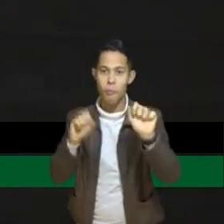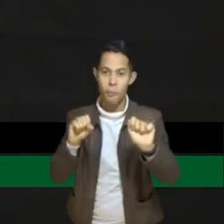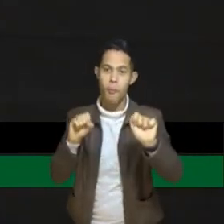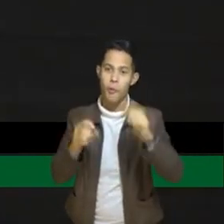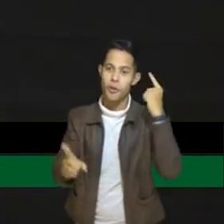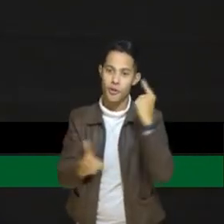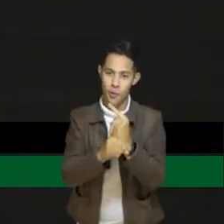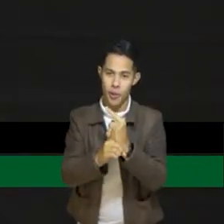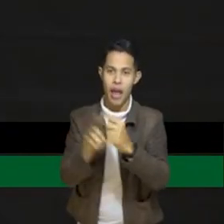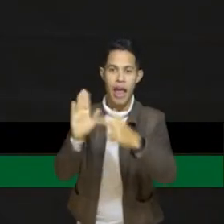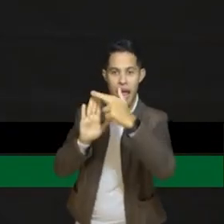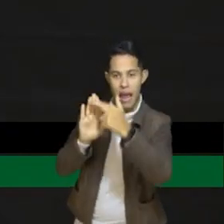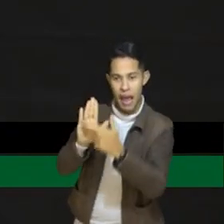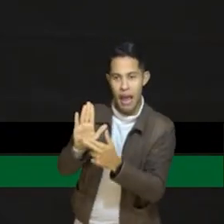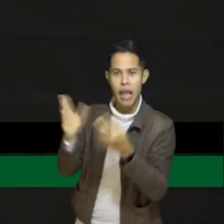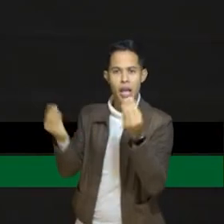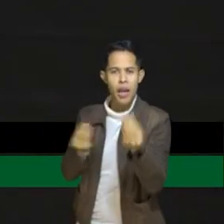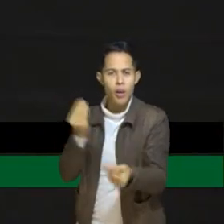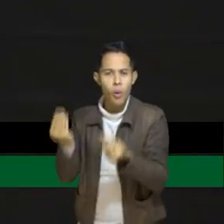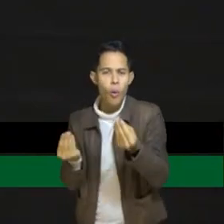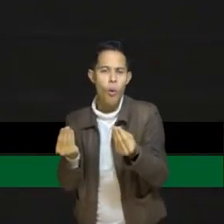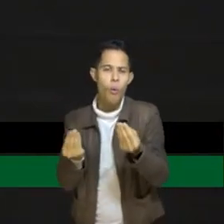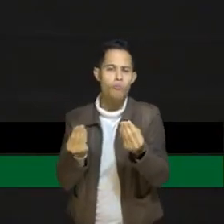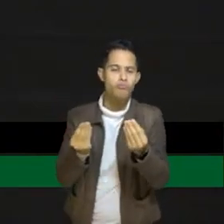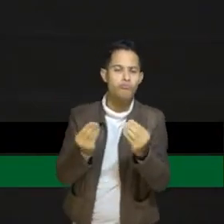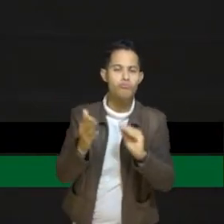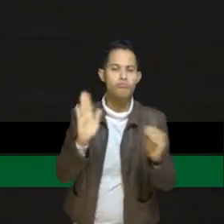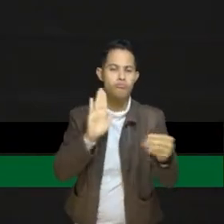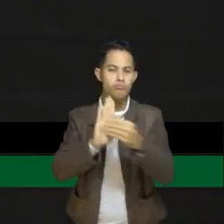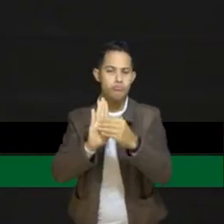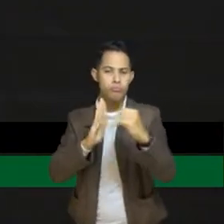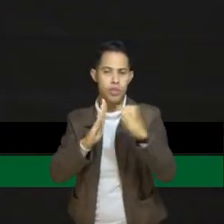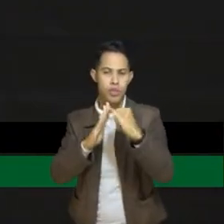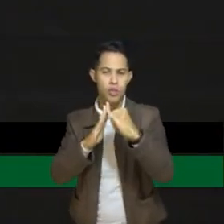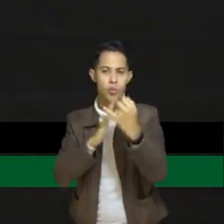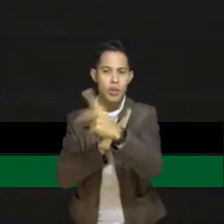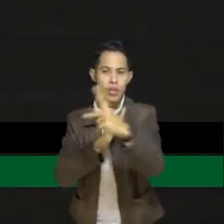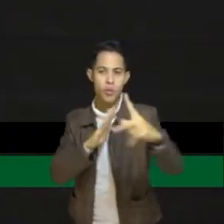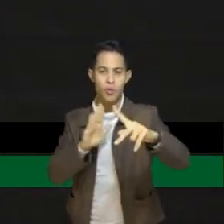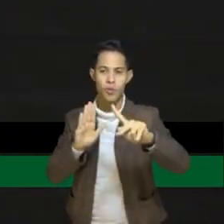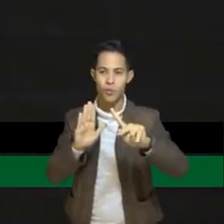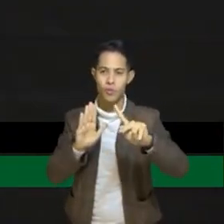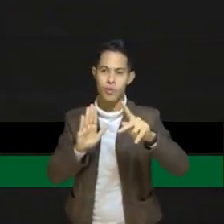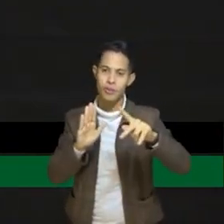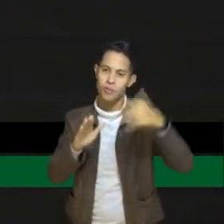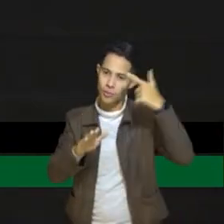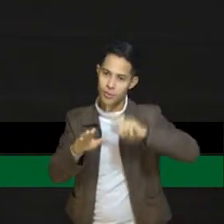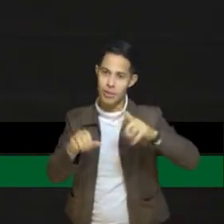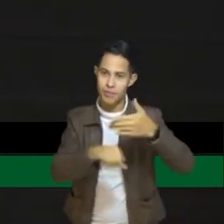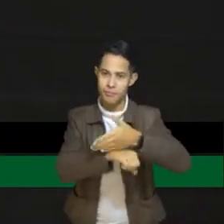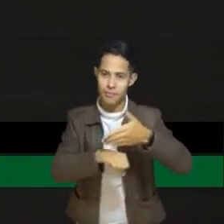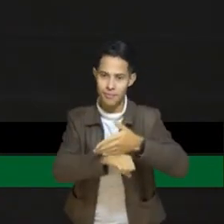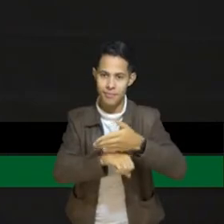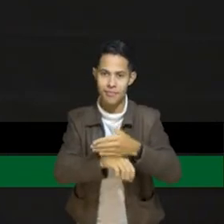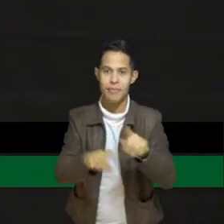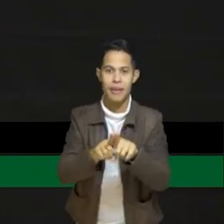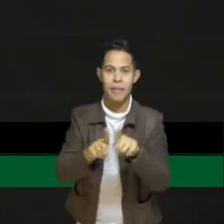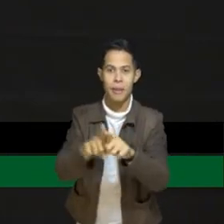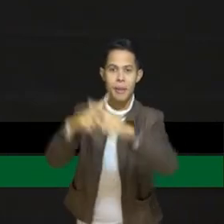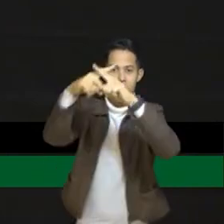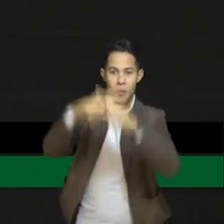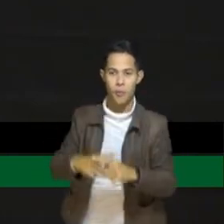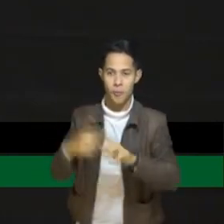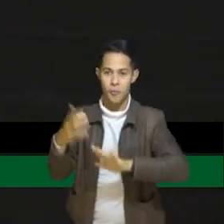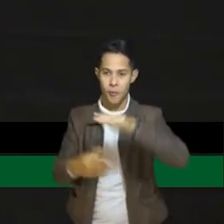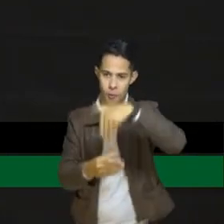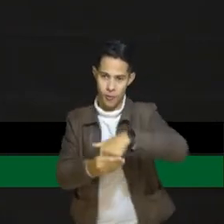diretrizes para incluir a sua instituição para poder participar da votação, né, para poder competir pelos votos para poder